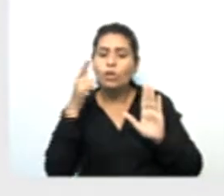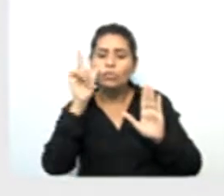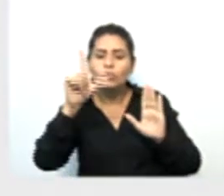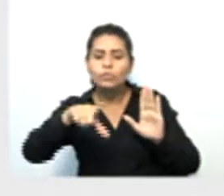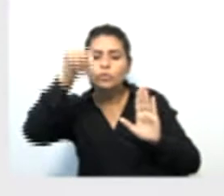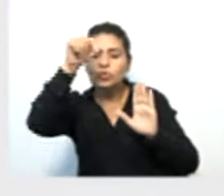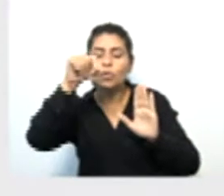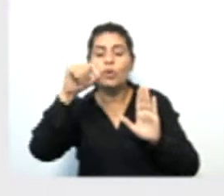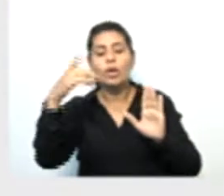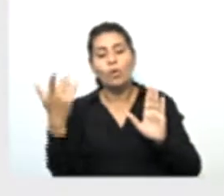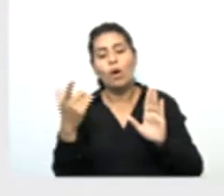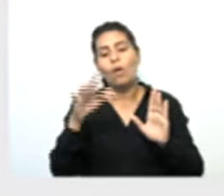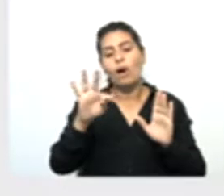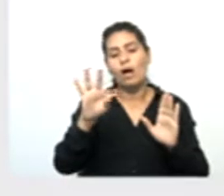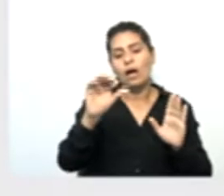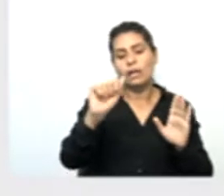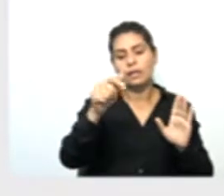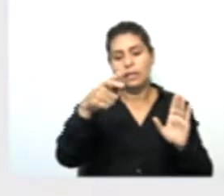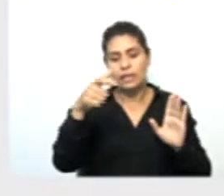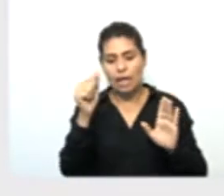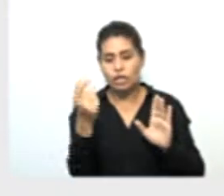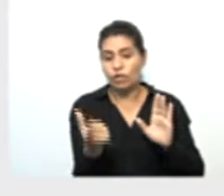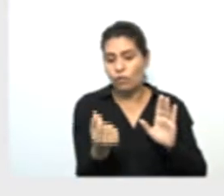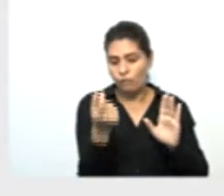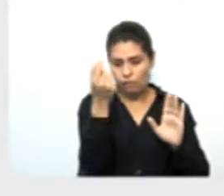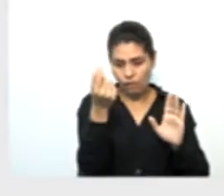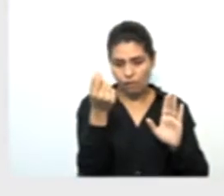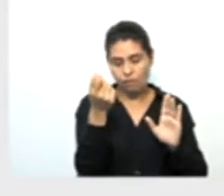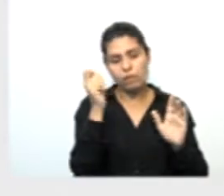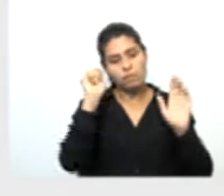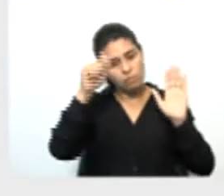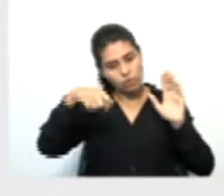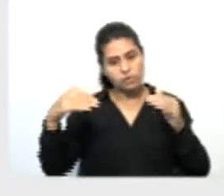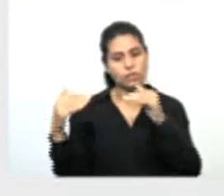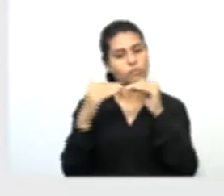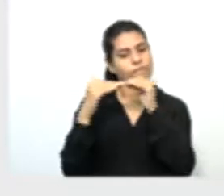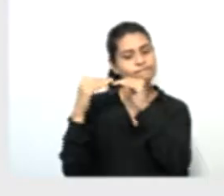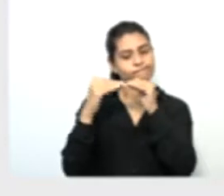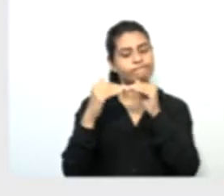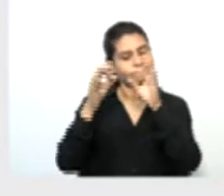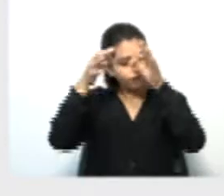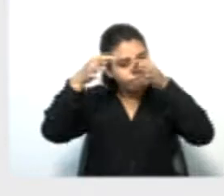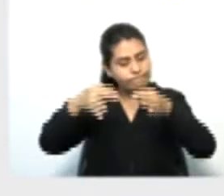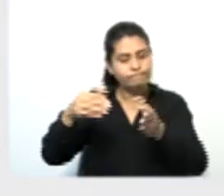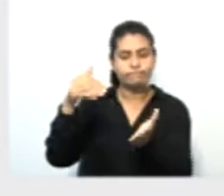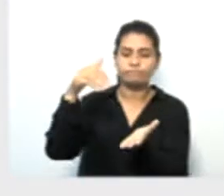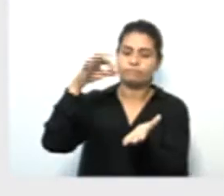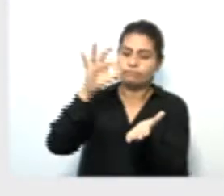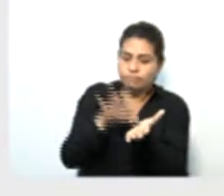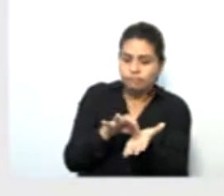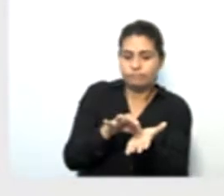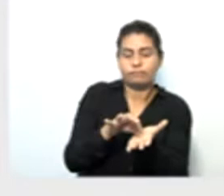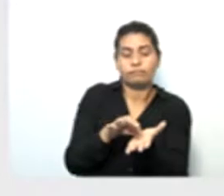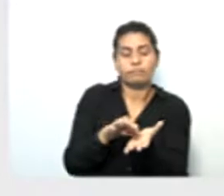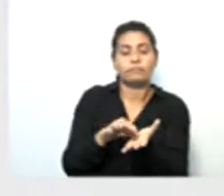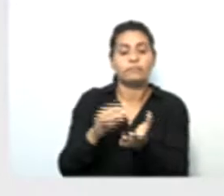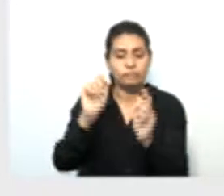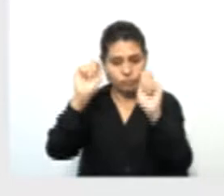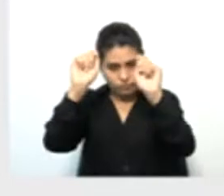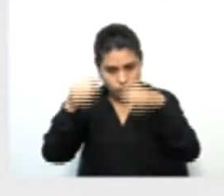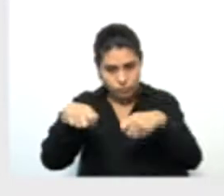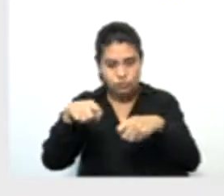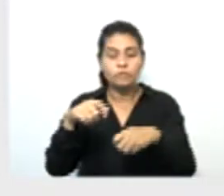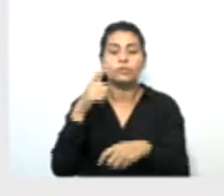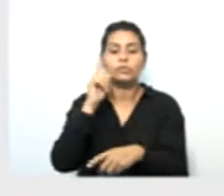definir uma taxa de administração que seja compatível com a realidade e que seja possível de